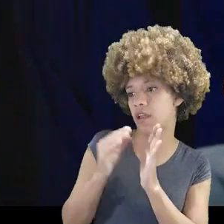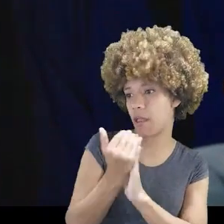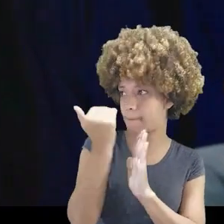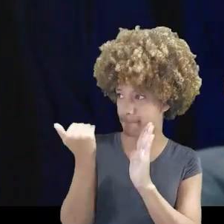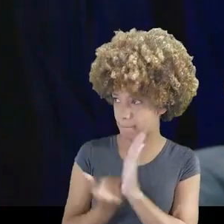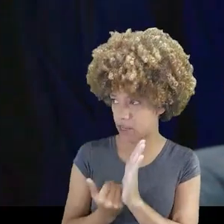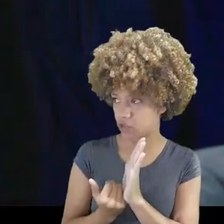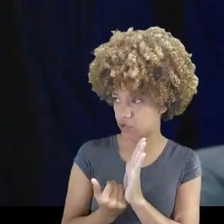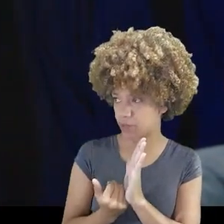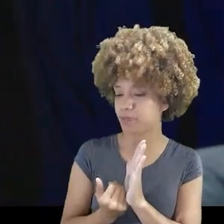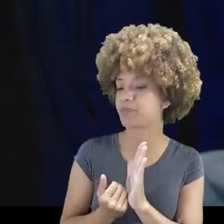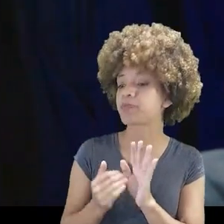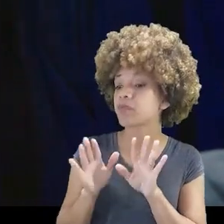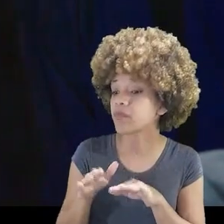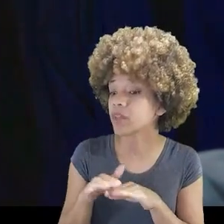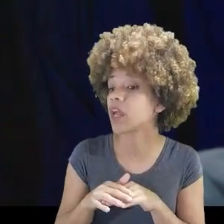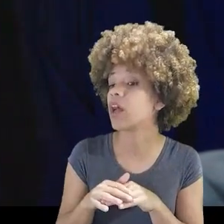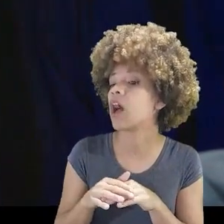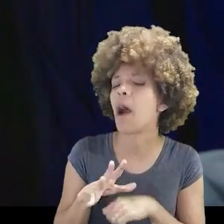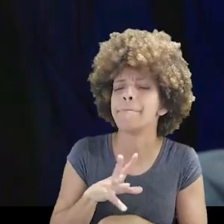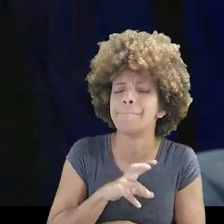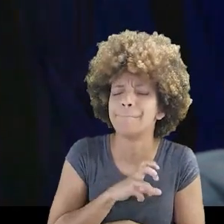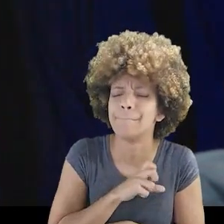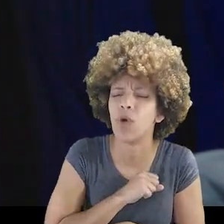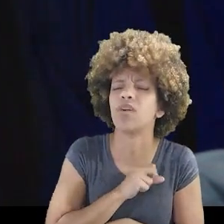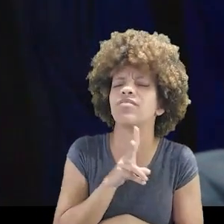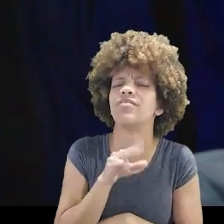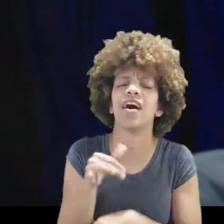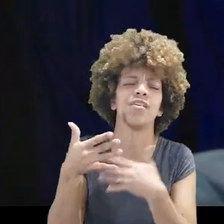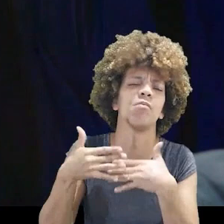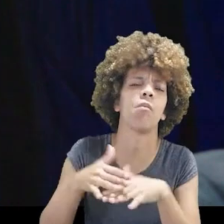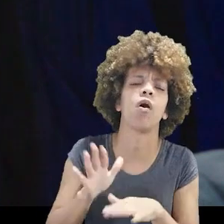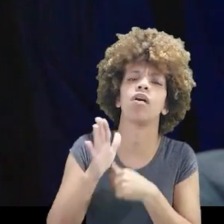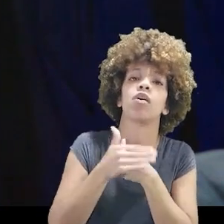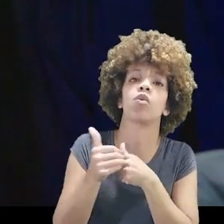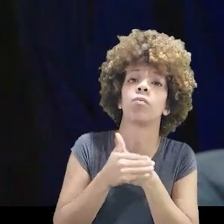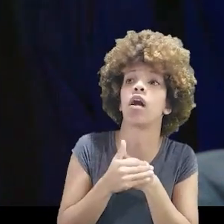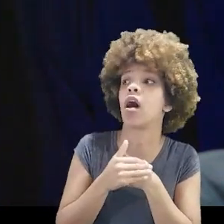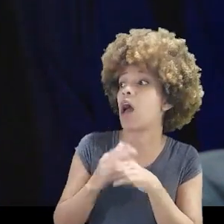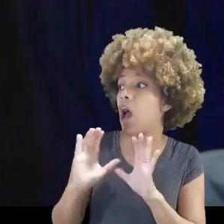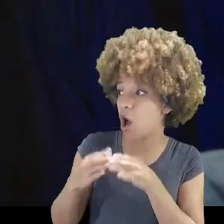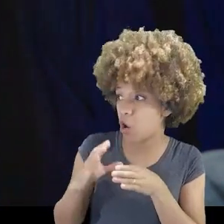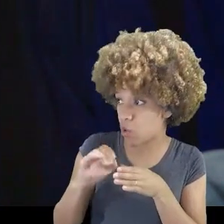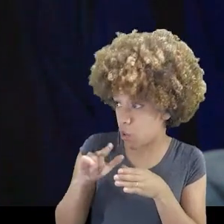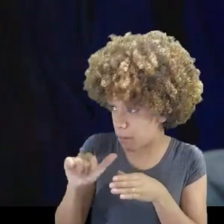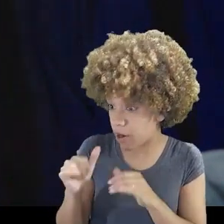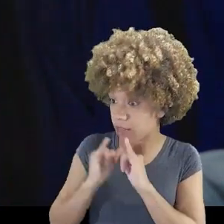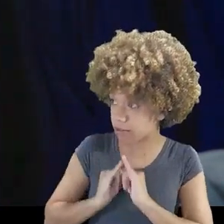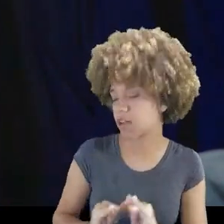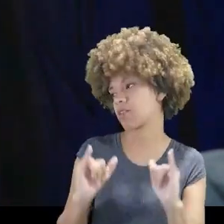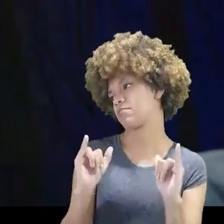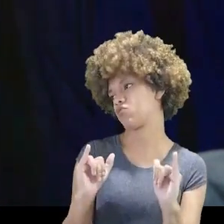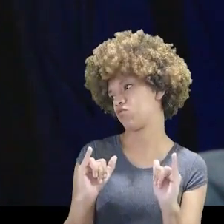baixo da Cúpula onde o padre tá E falar com muito amor para que ele vai embora porque ele recebeu carinho a cúpula transmitir